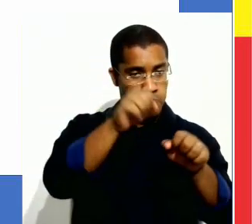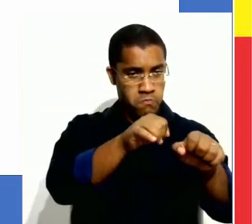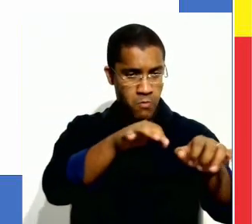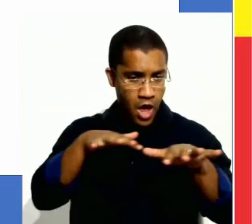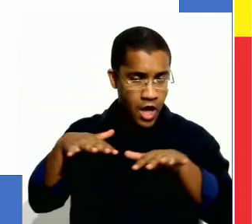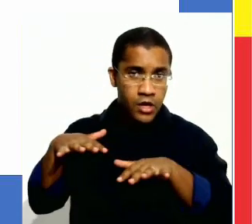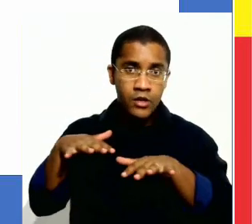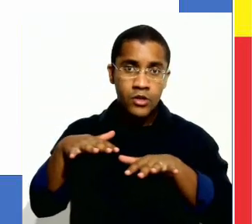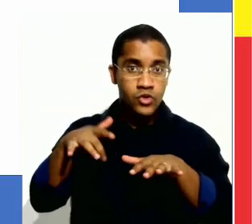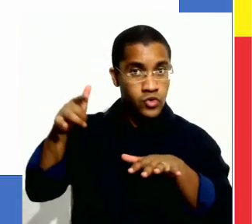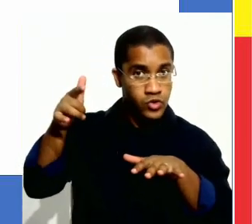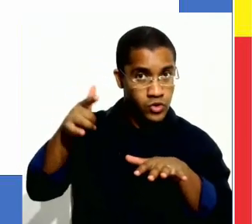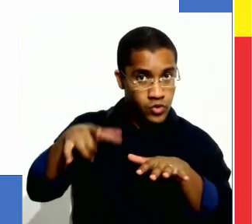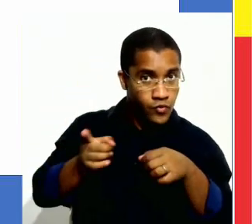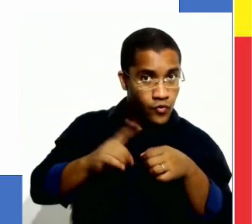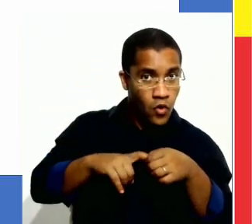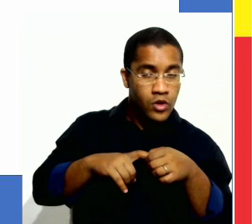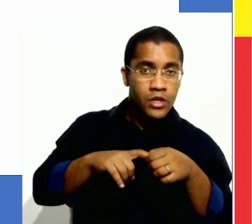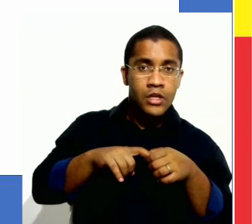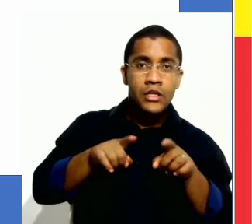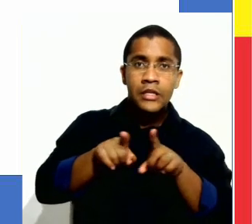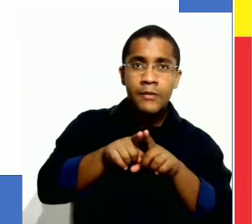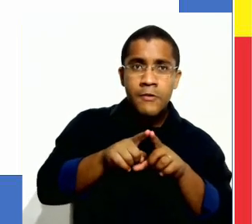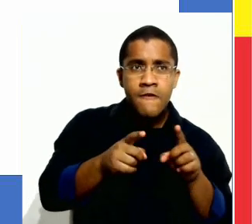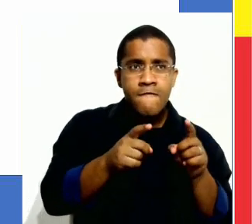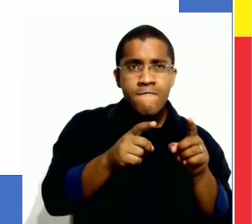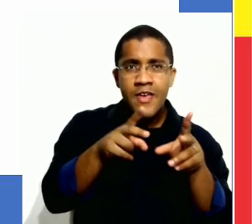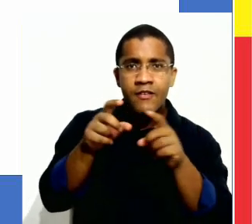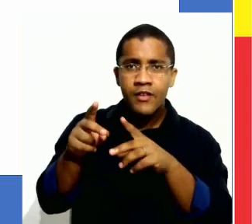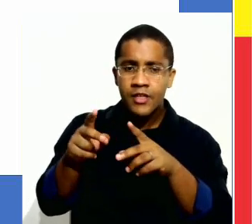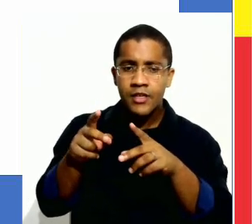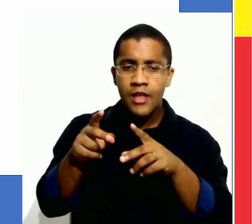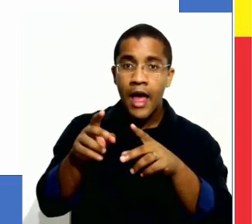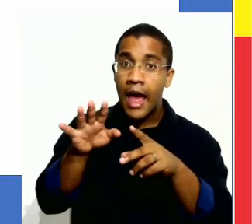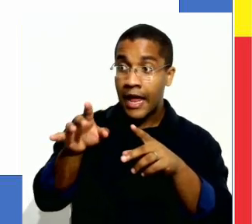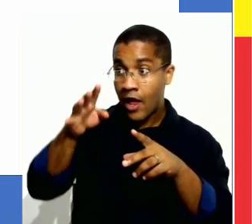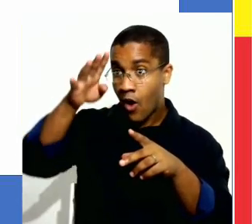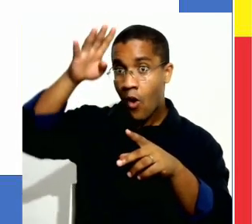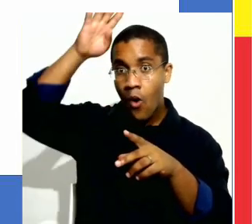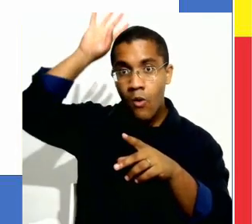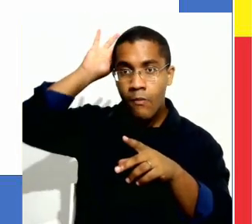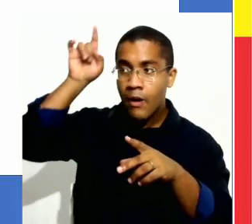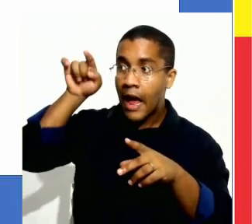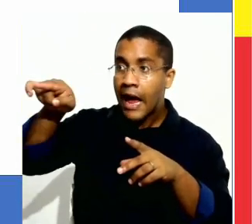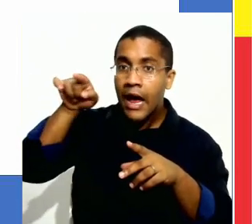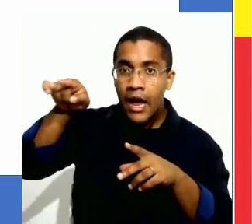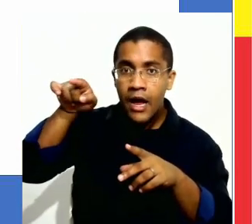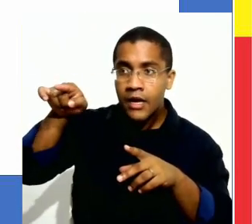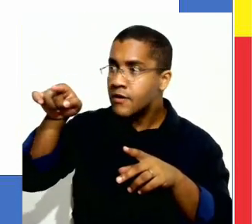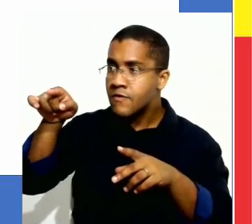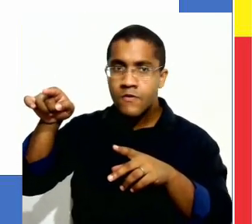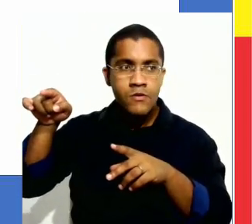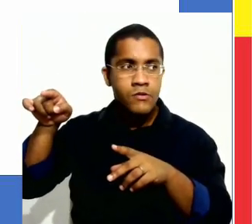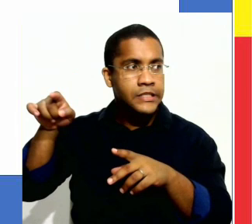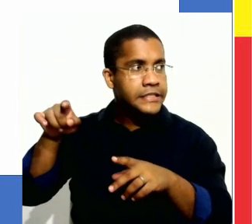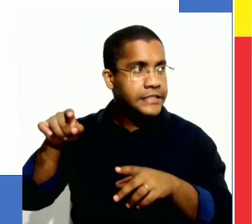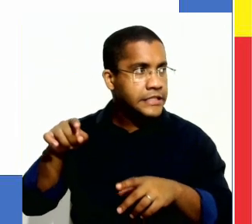militarmente, os romanos voltaram a atacar Cartago. Era a Terceira Guerra Púnica.